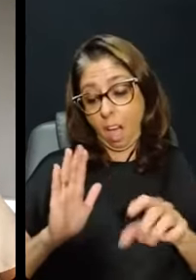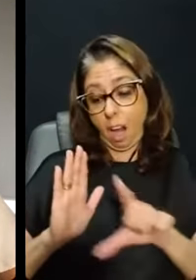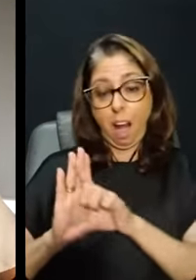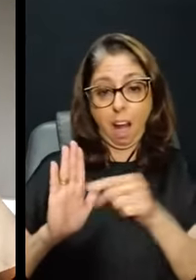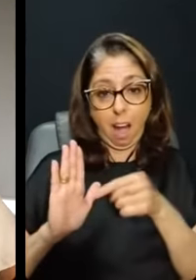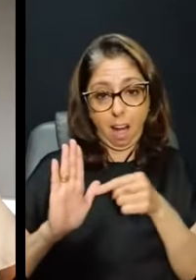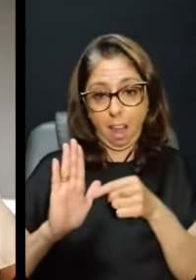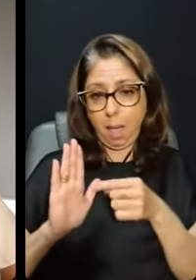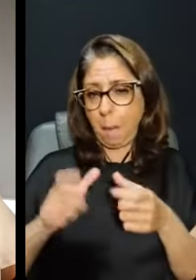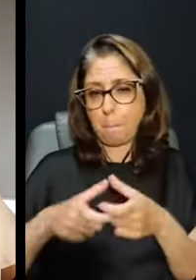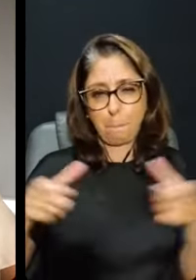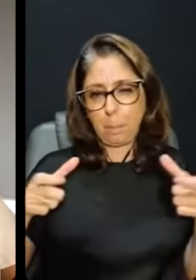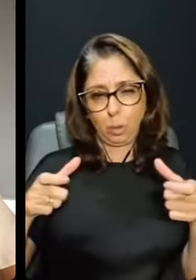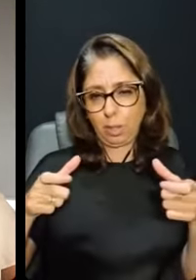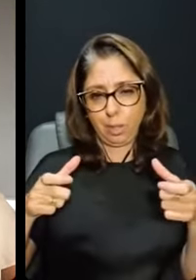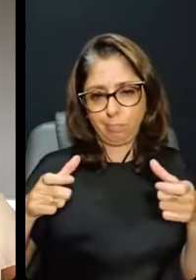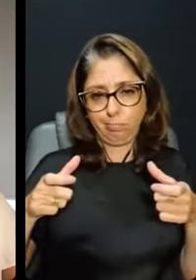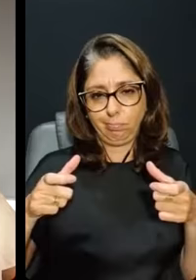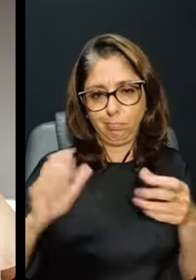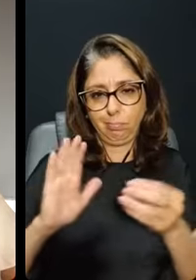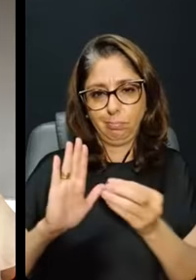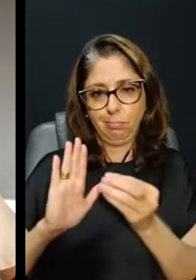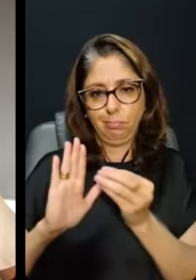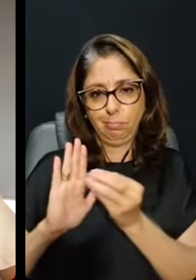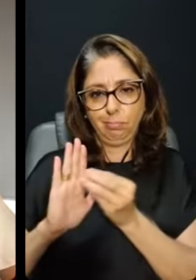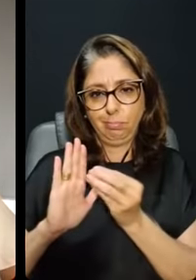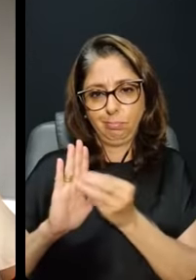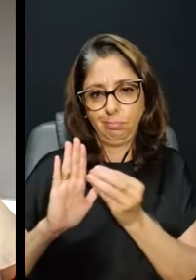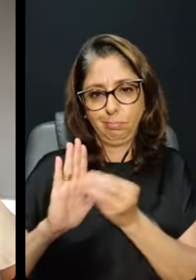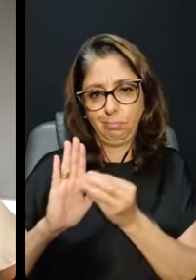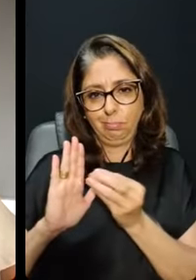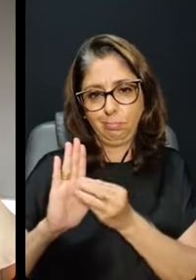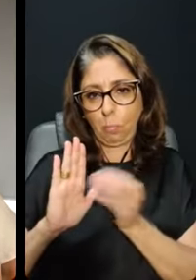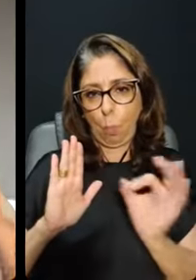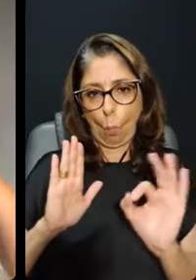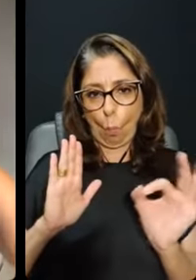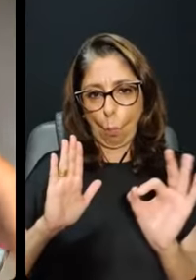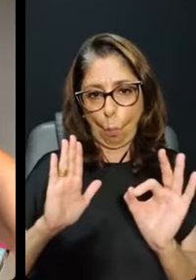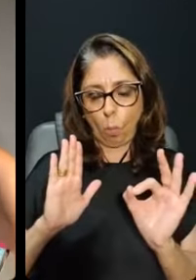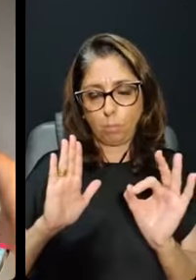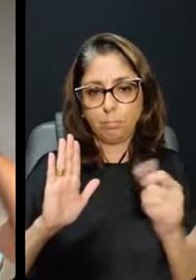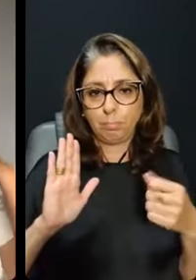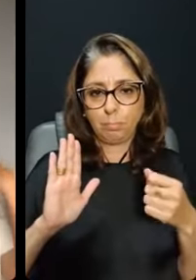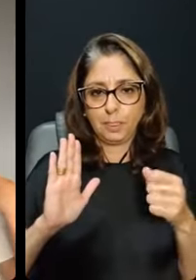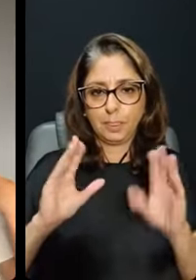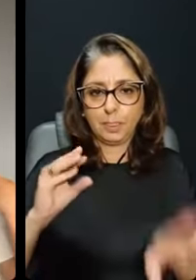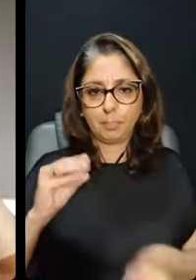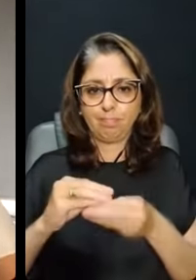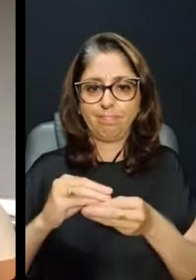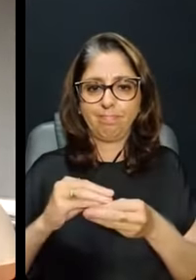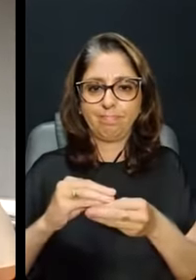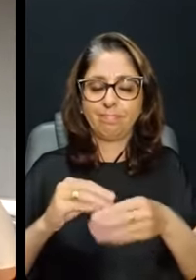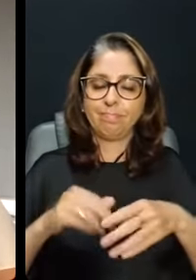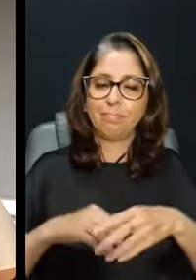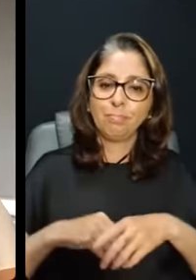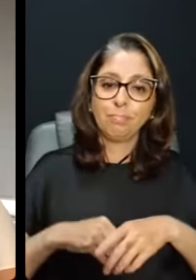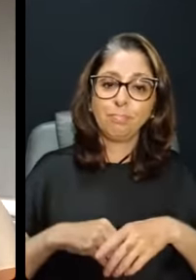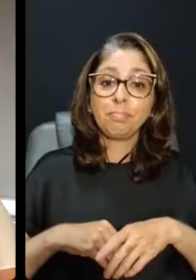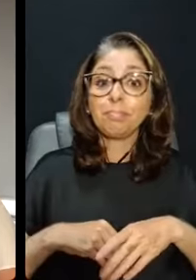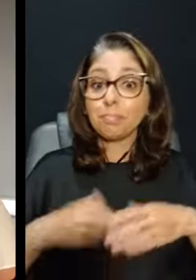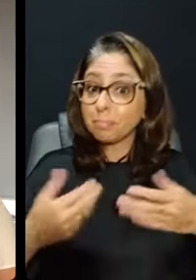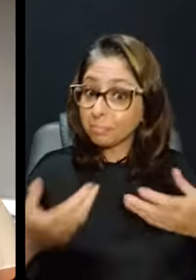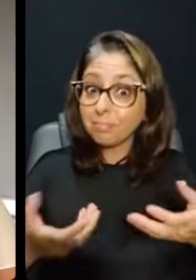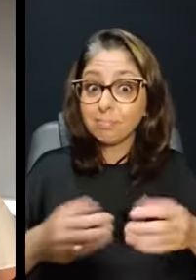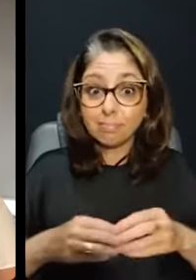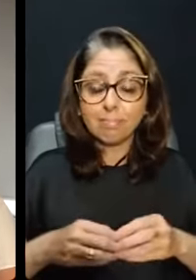pensar em função da necessidade e se criar novos parâmetros. E tem um ponto interessante também, né? Que é justamente essa questão